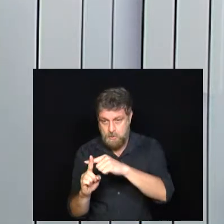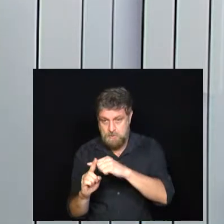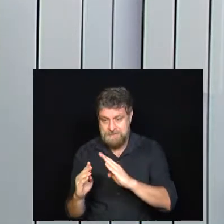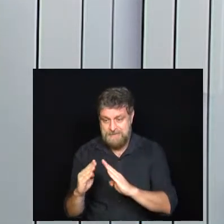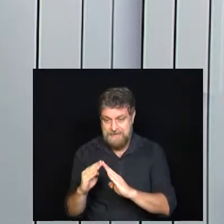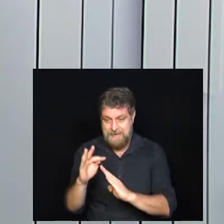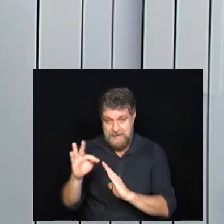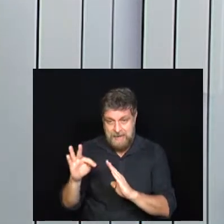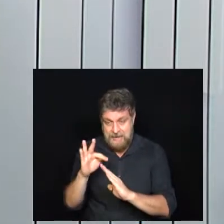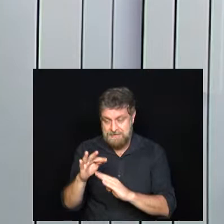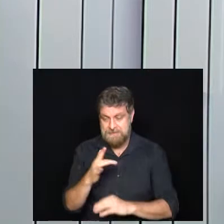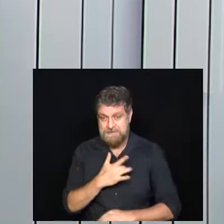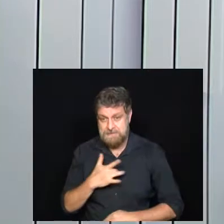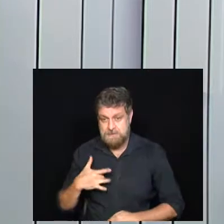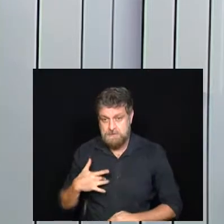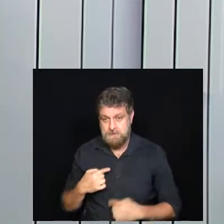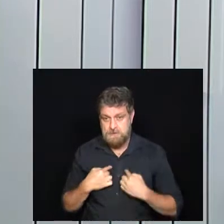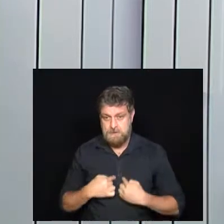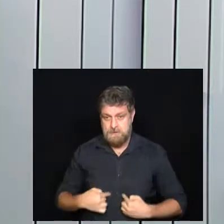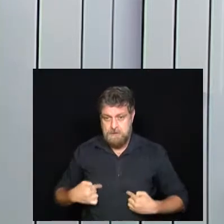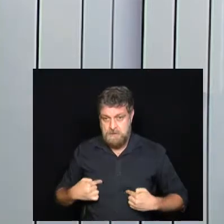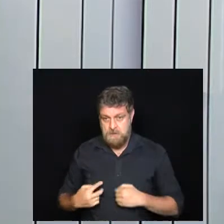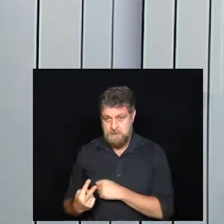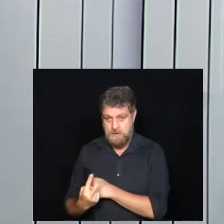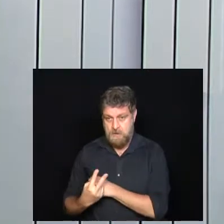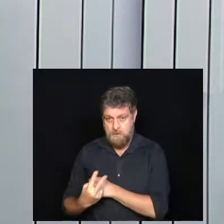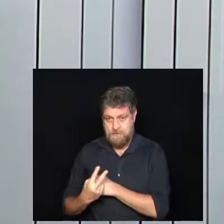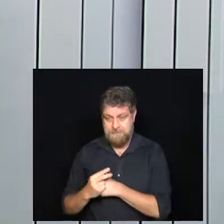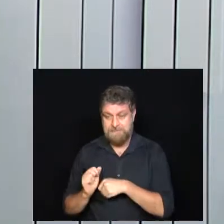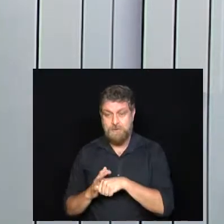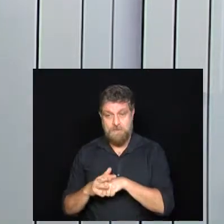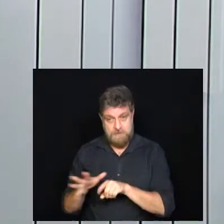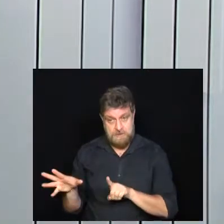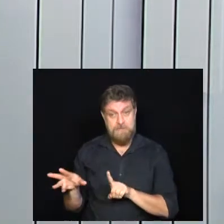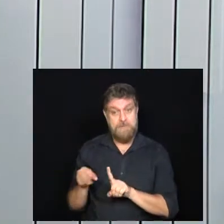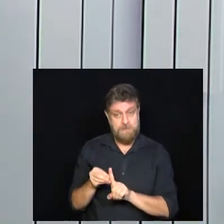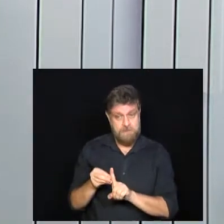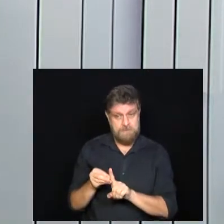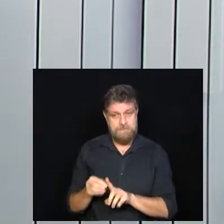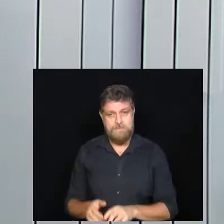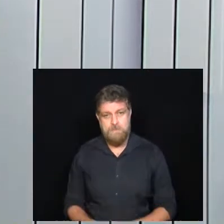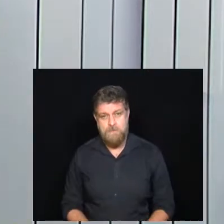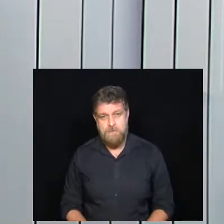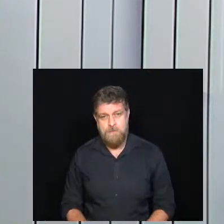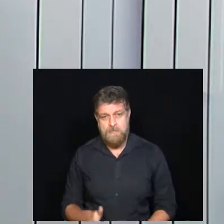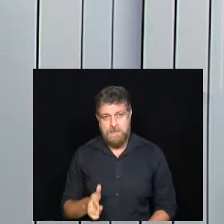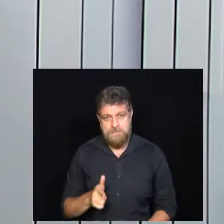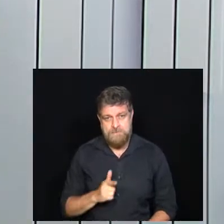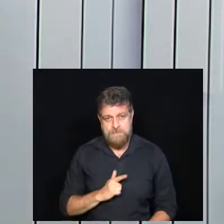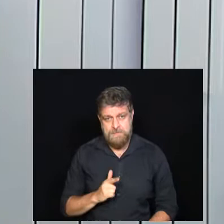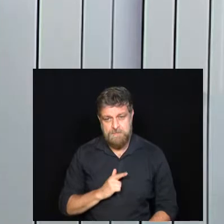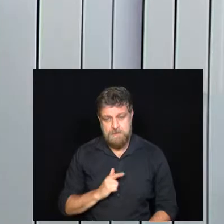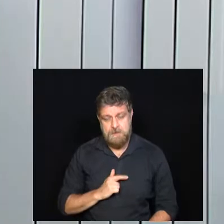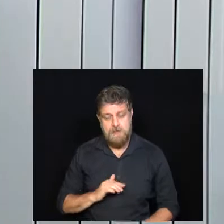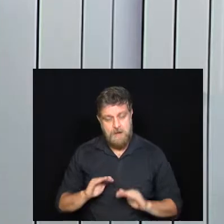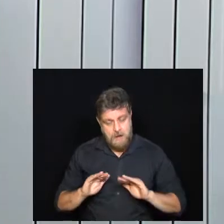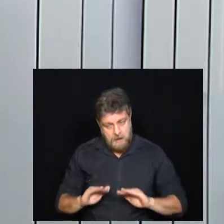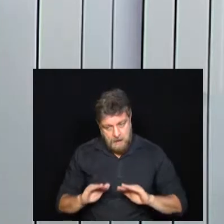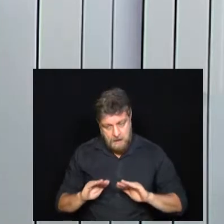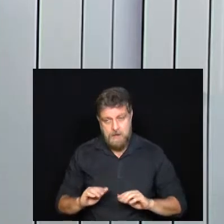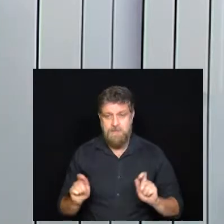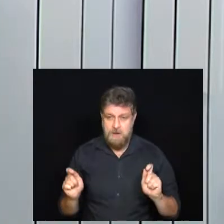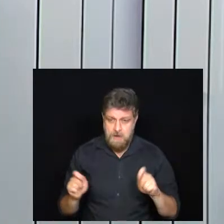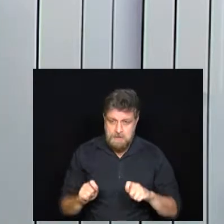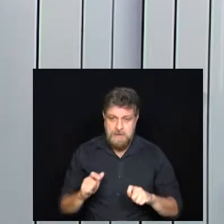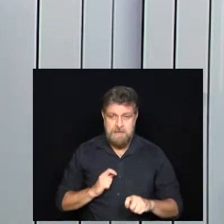a pneumonia secundária à Covid-19. Está em estabilidade,